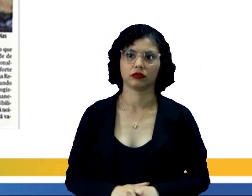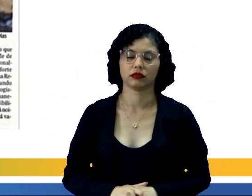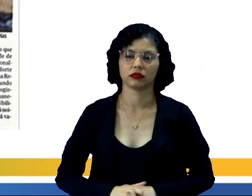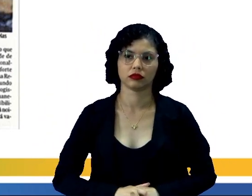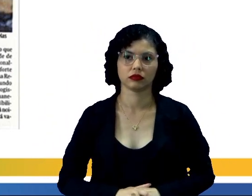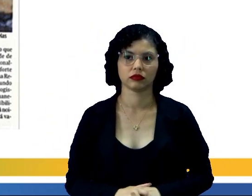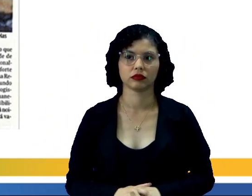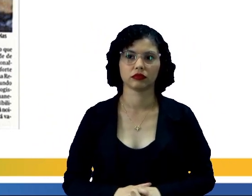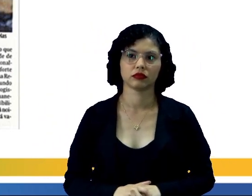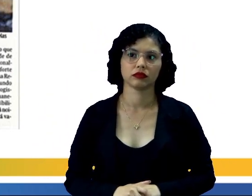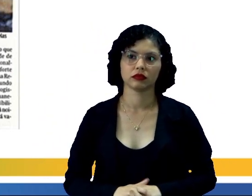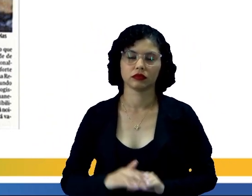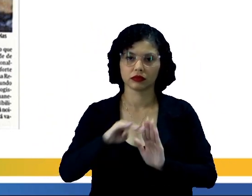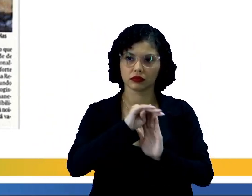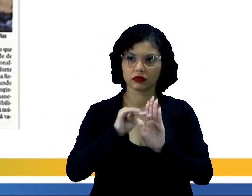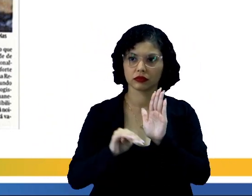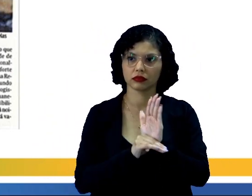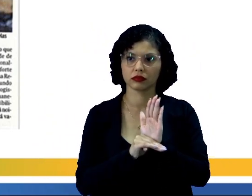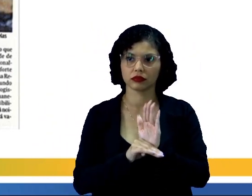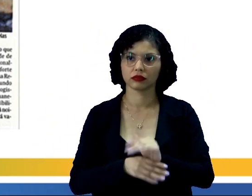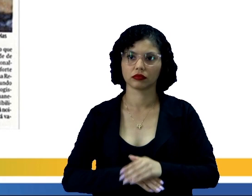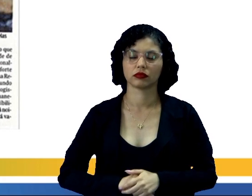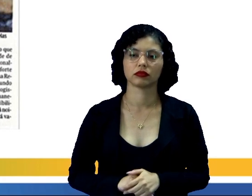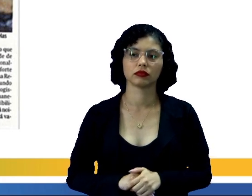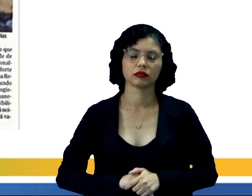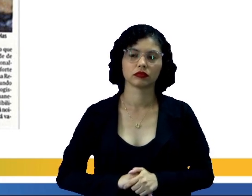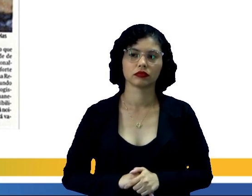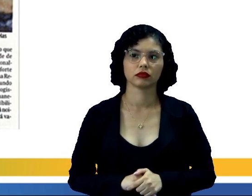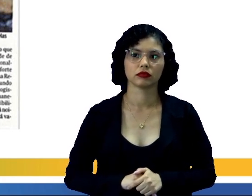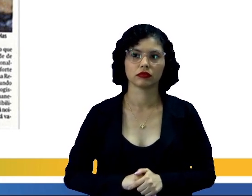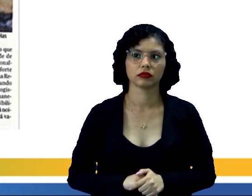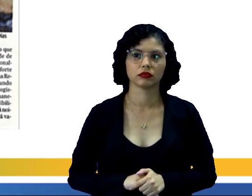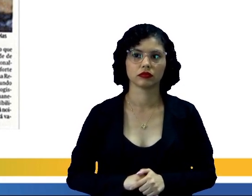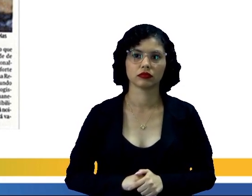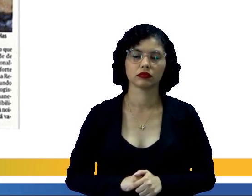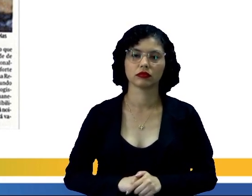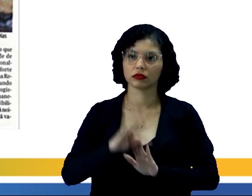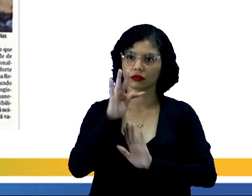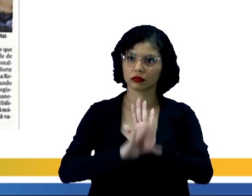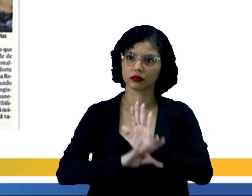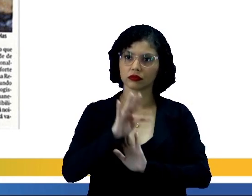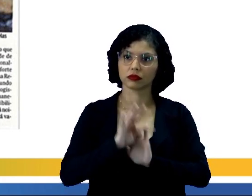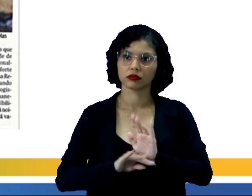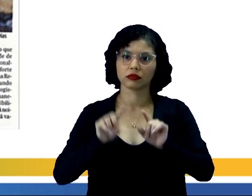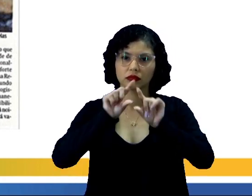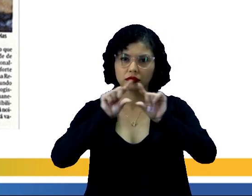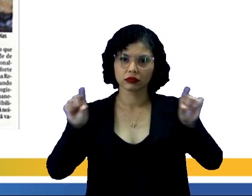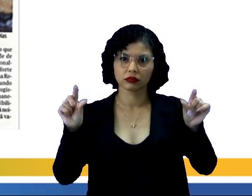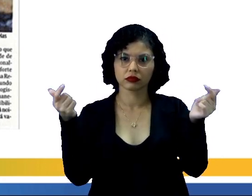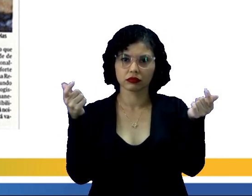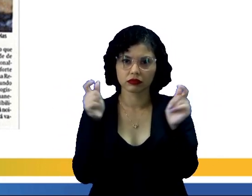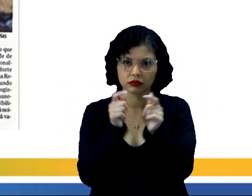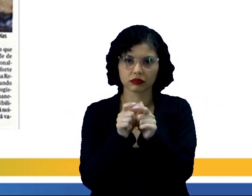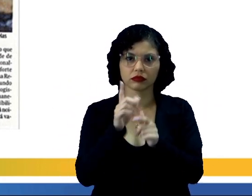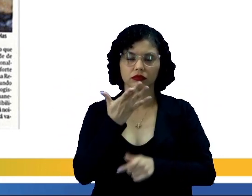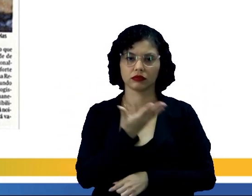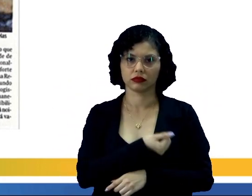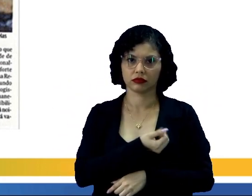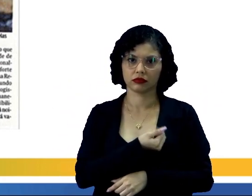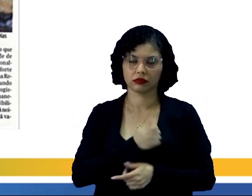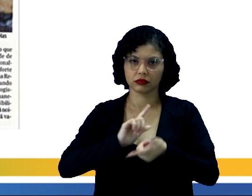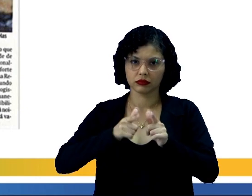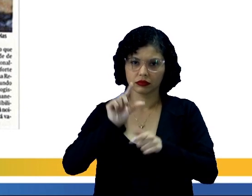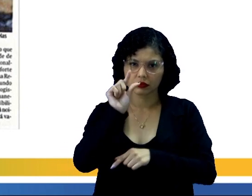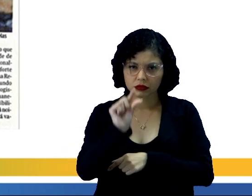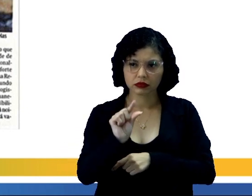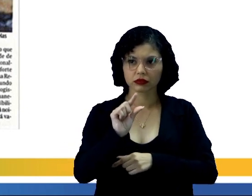também de manchete. Abaixo, temos aí um texto com uma fonte um pouco menor, que pode vir